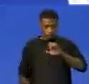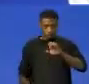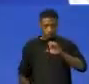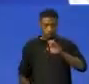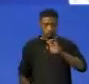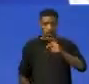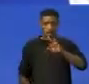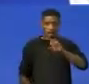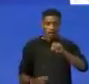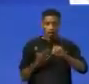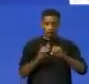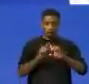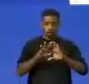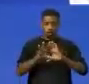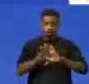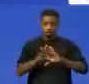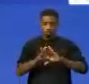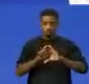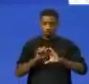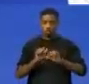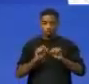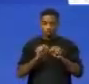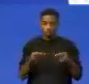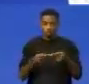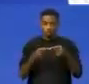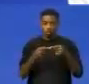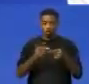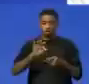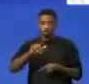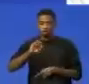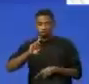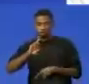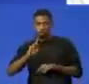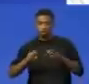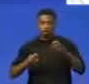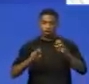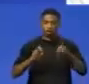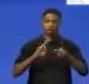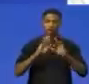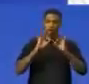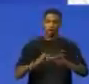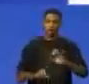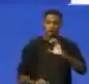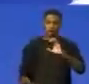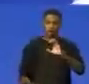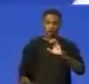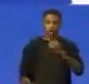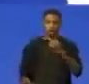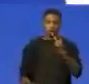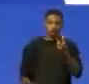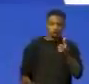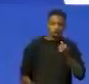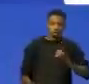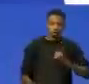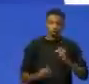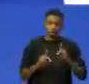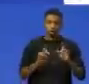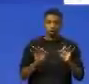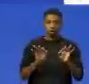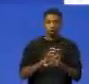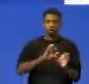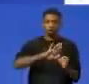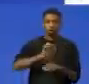essa propriedade, haveria ligação entre o flúor e o xenônio, dando resposta C para a questão 126.